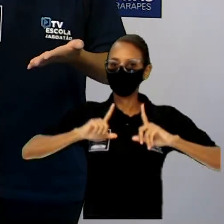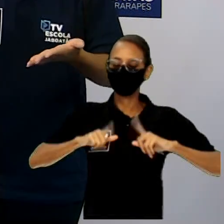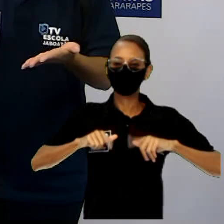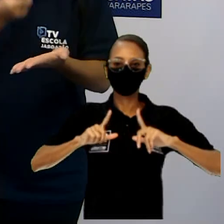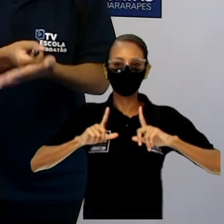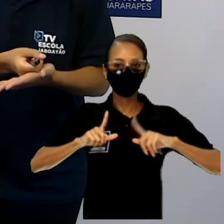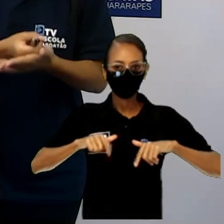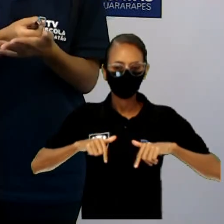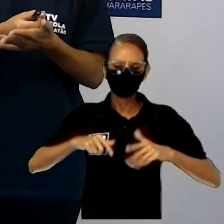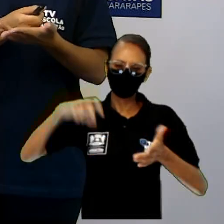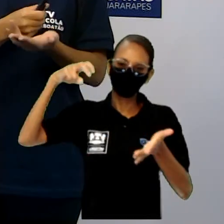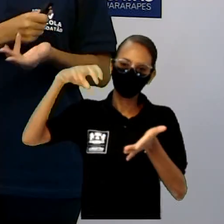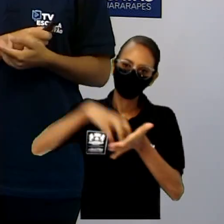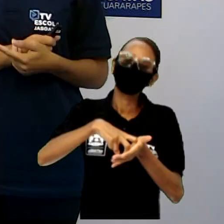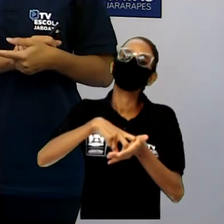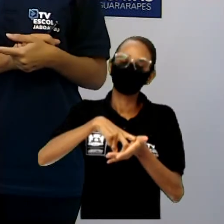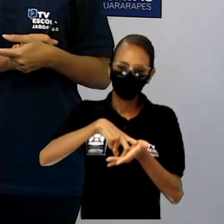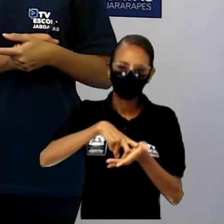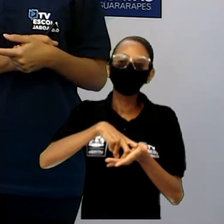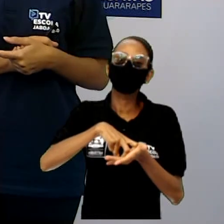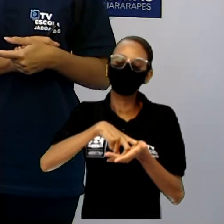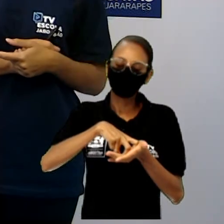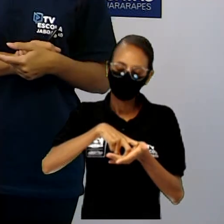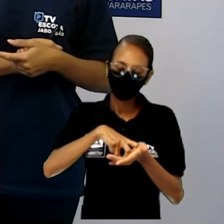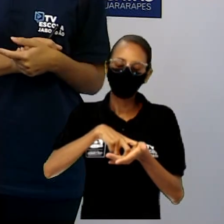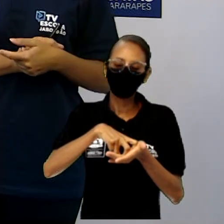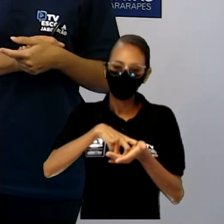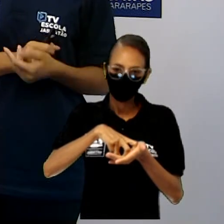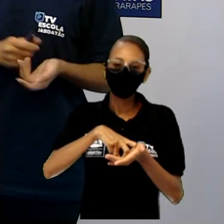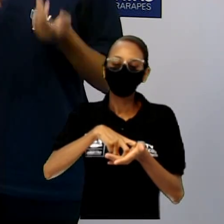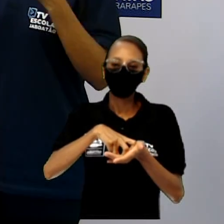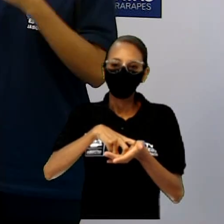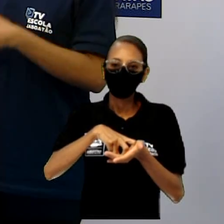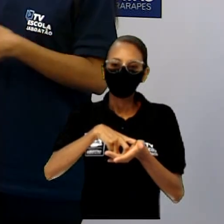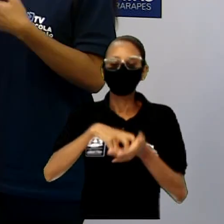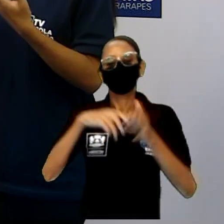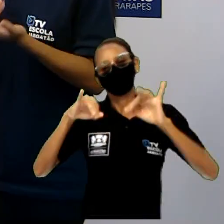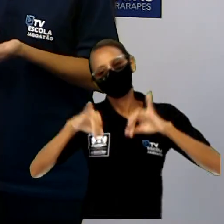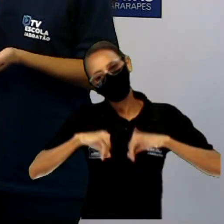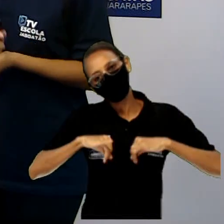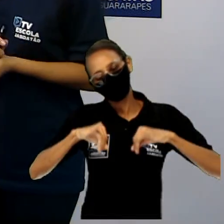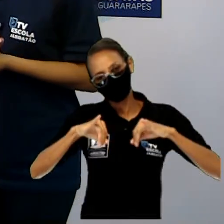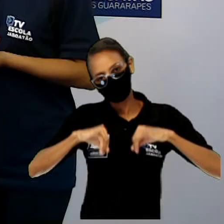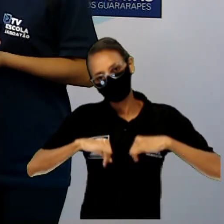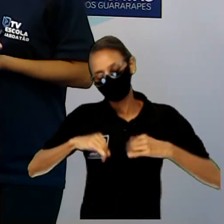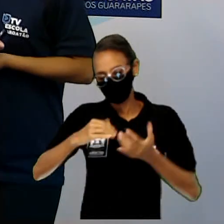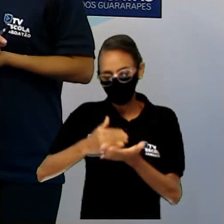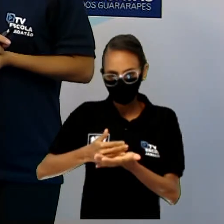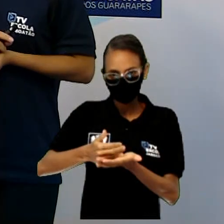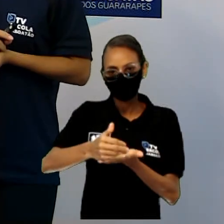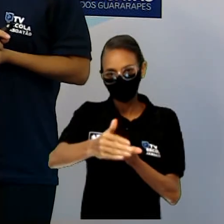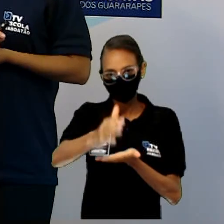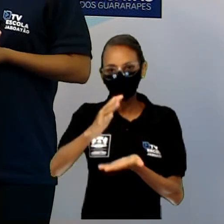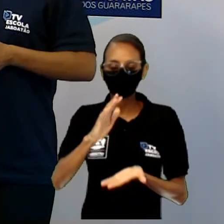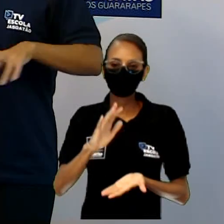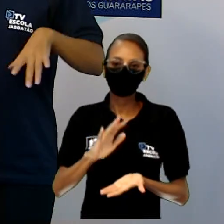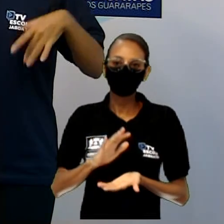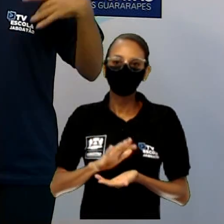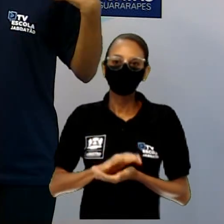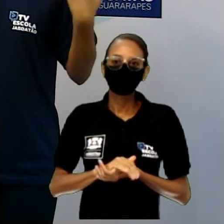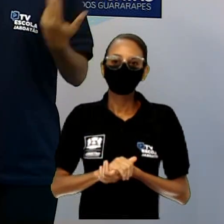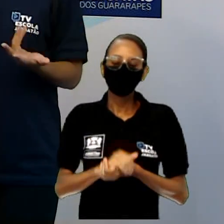sendo punidos por esse tipo de relação lá que eles tinham com os ixos. E a partir daquele momento, eles